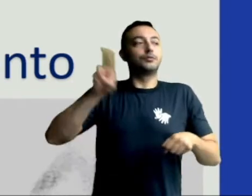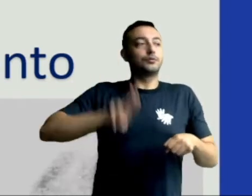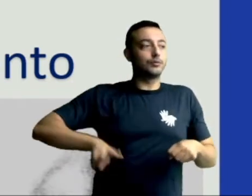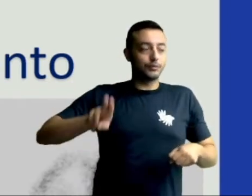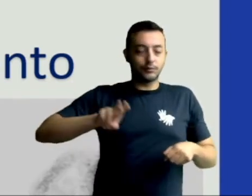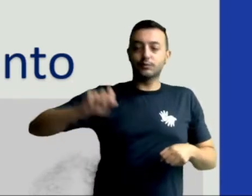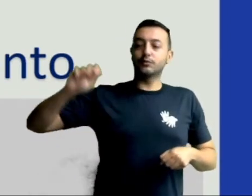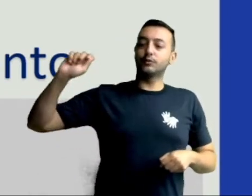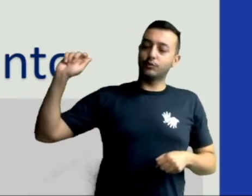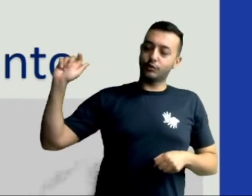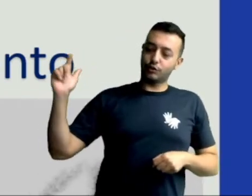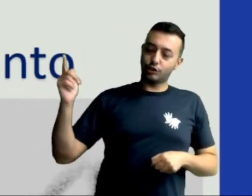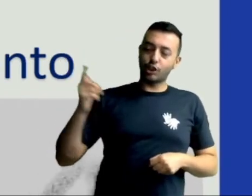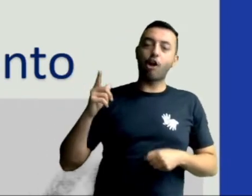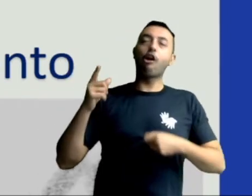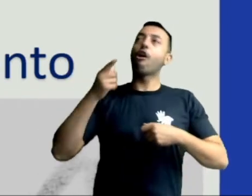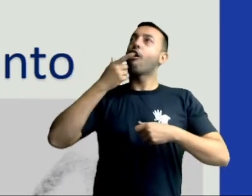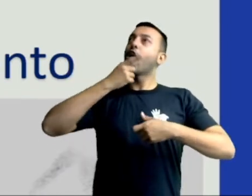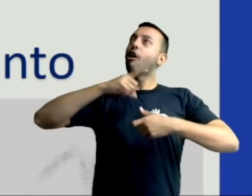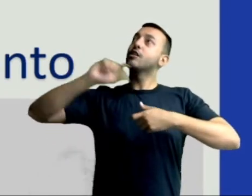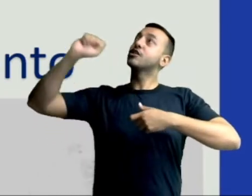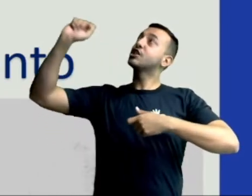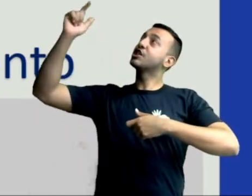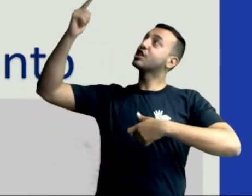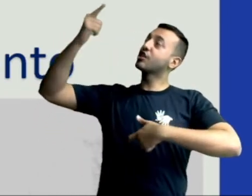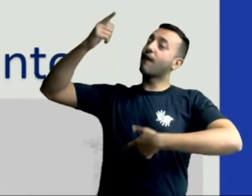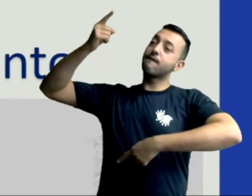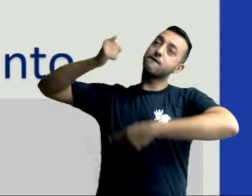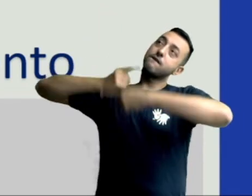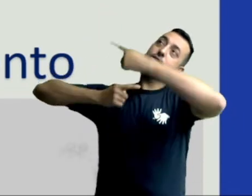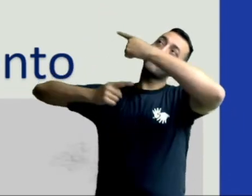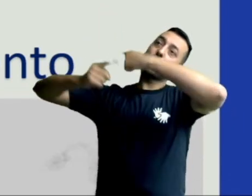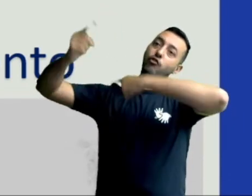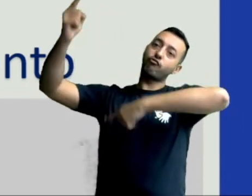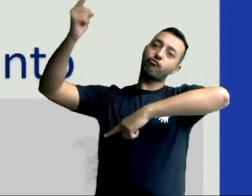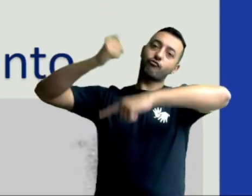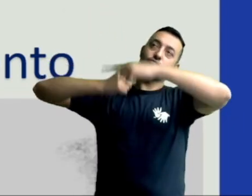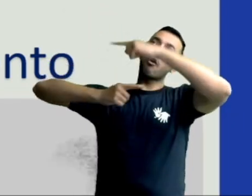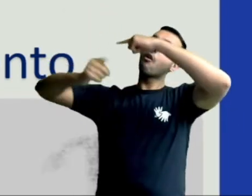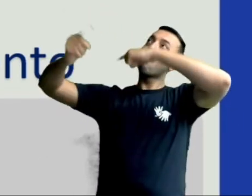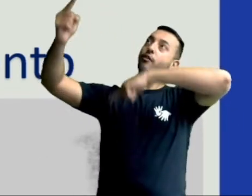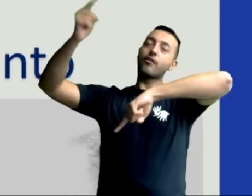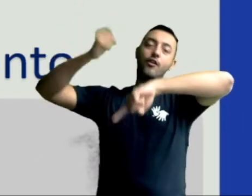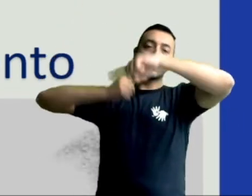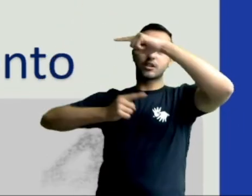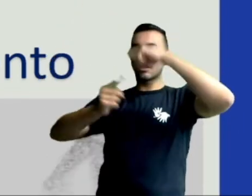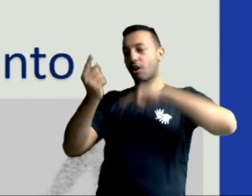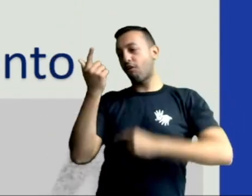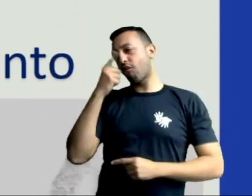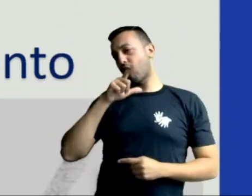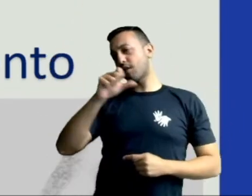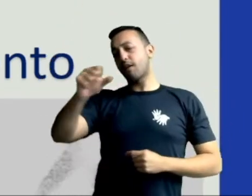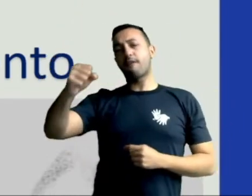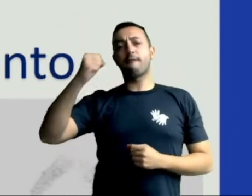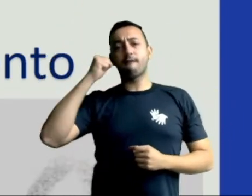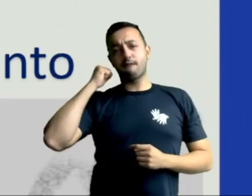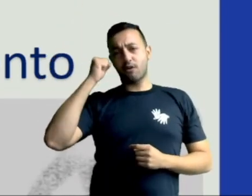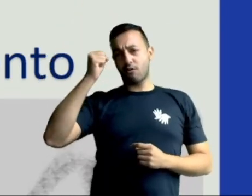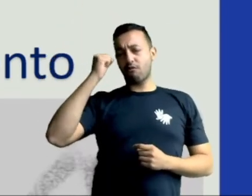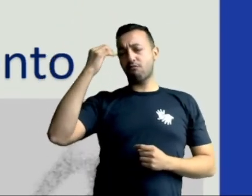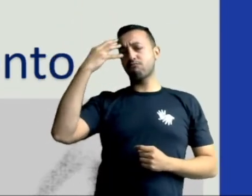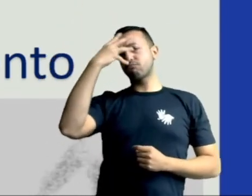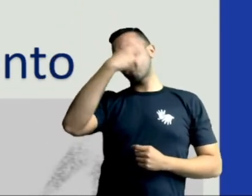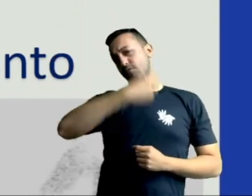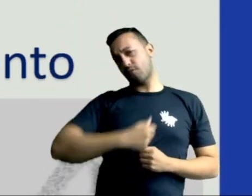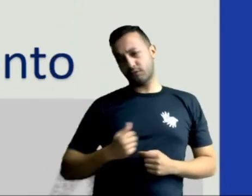sol, ela faz a fotossíntese, tá? Que é esse processo aí para ela crescer forte, bonita, ela produz